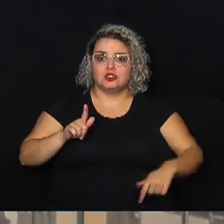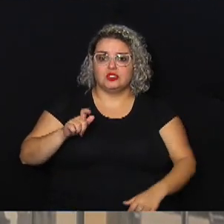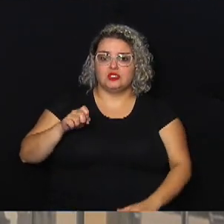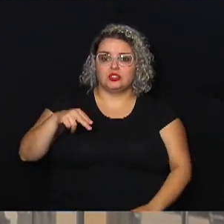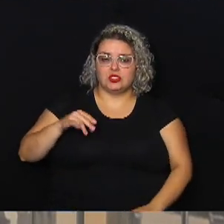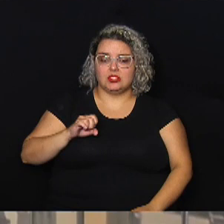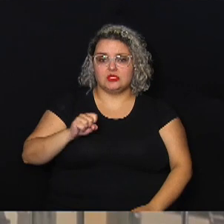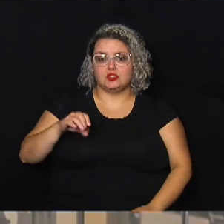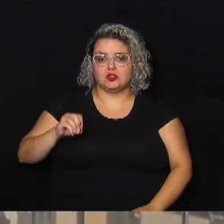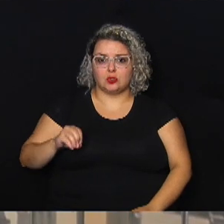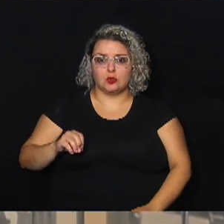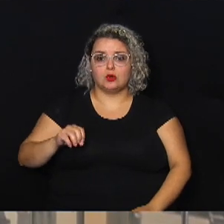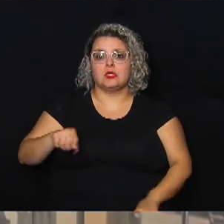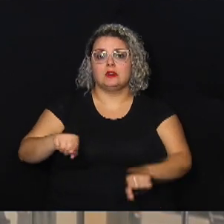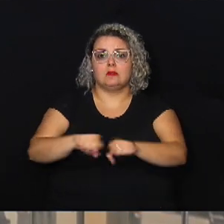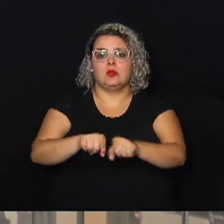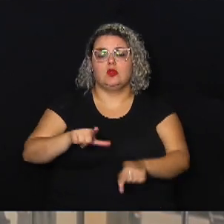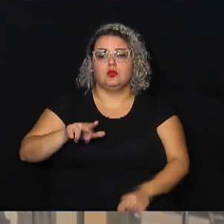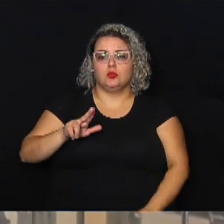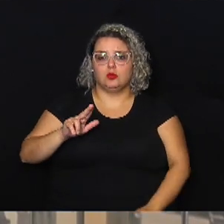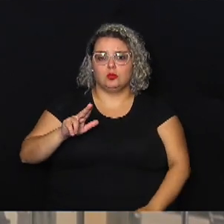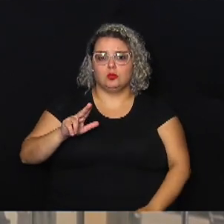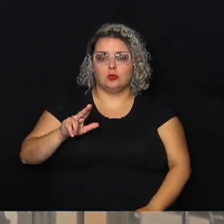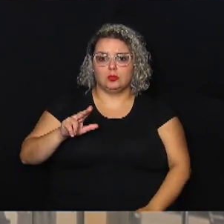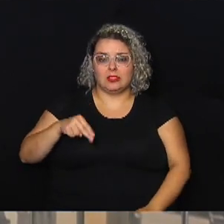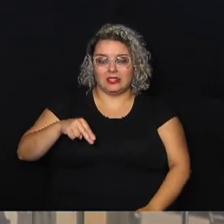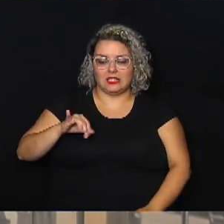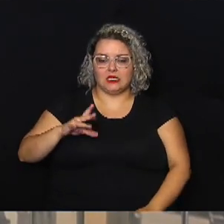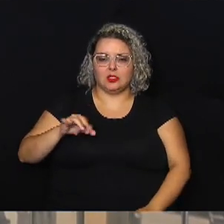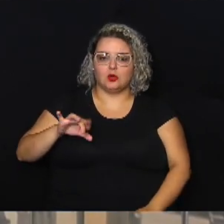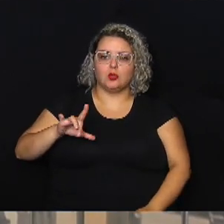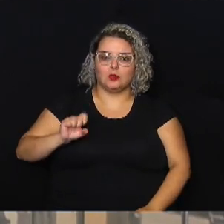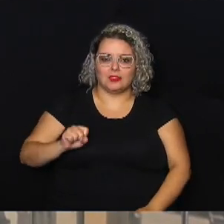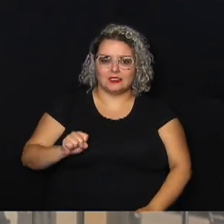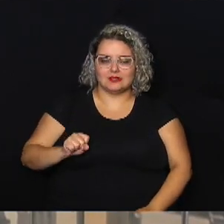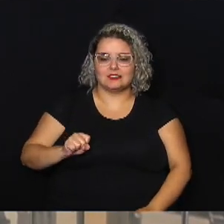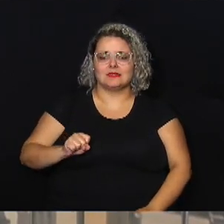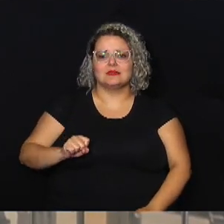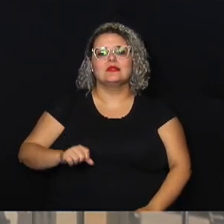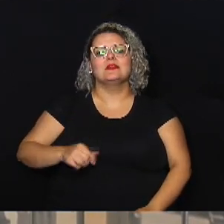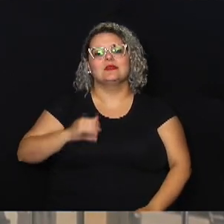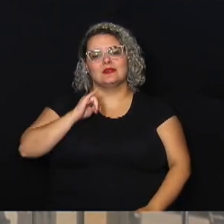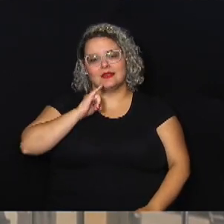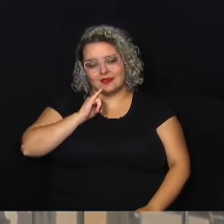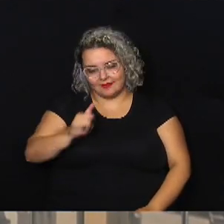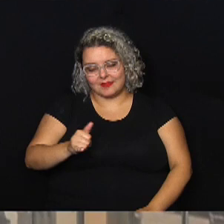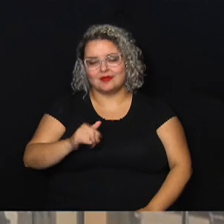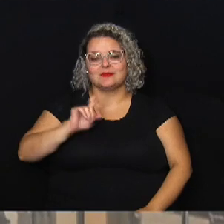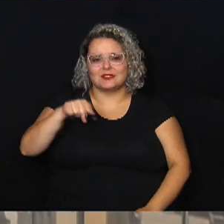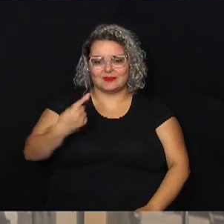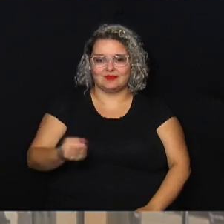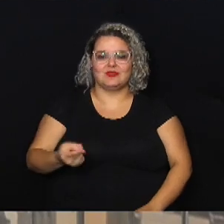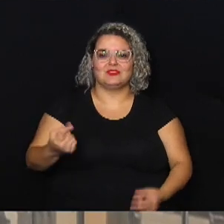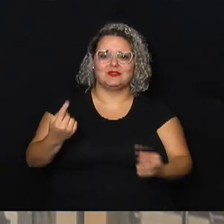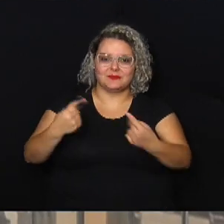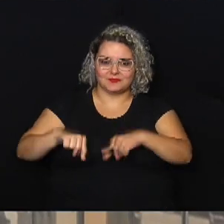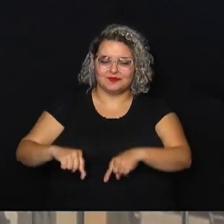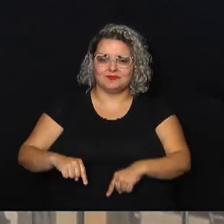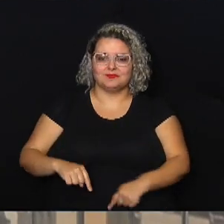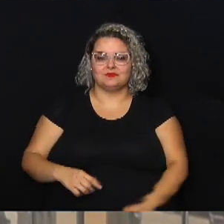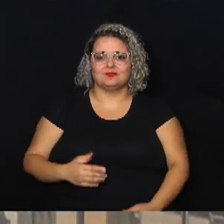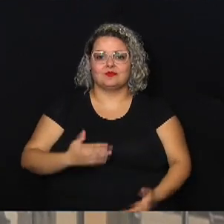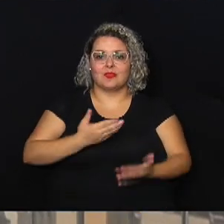Nicolas Careca. E claro que amanhã, na quinta-feira, a gente conta a história desta partida. E olha só,